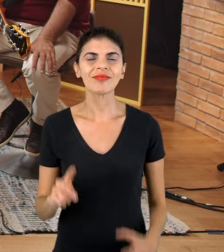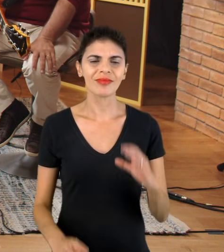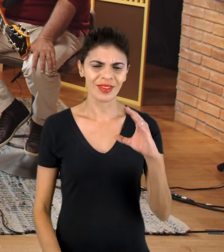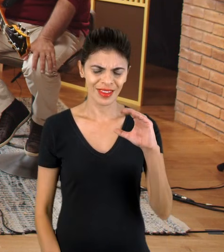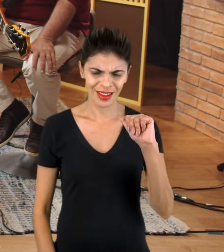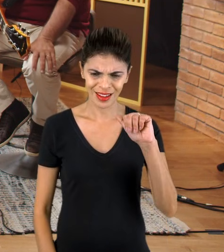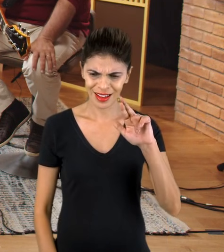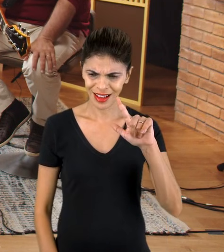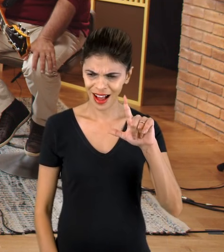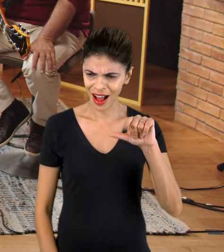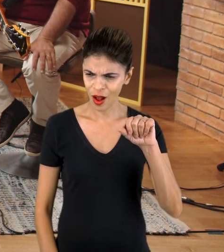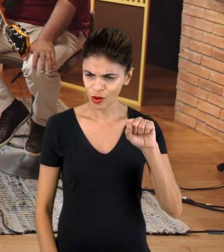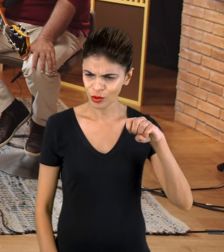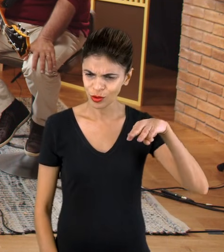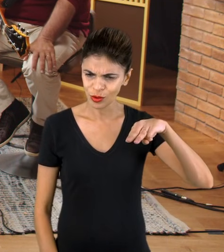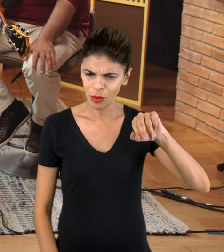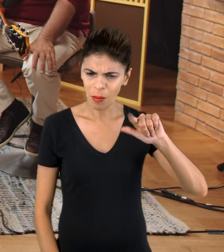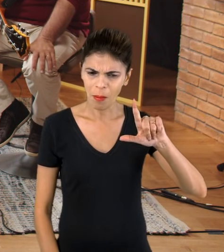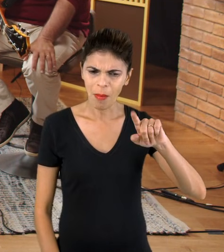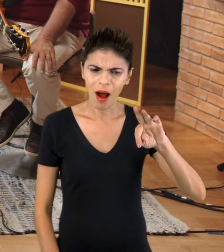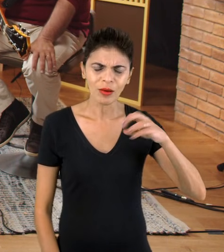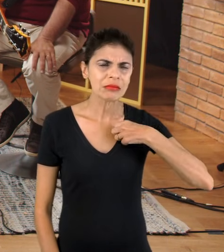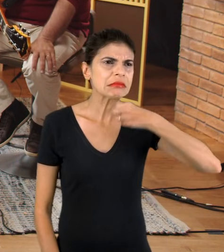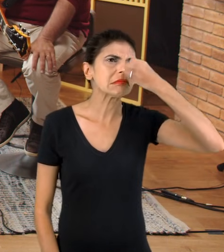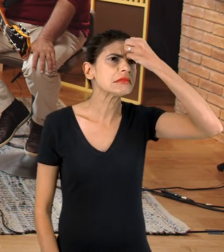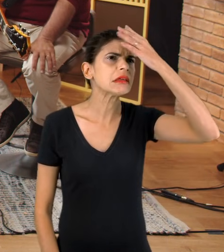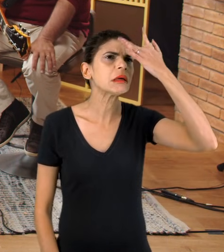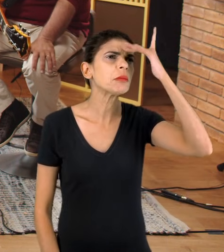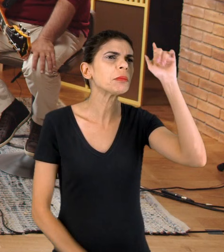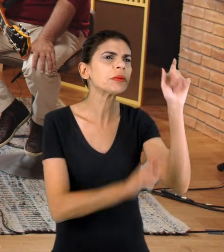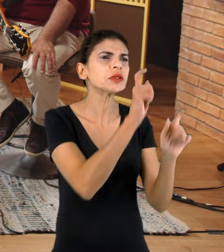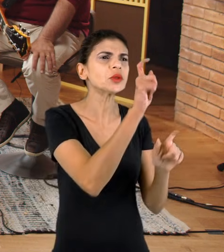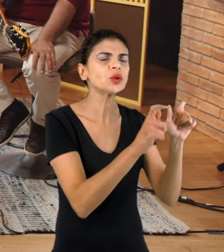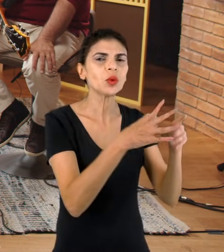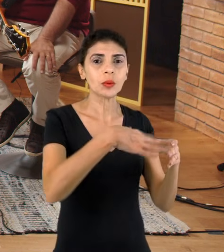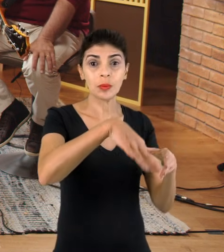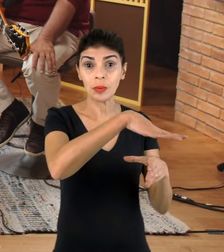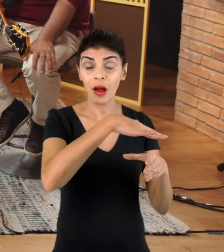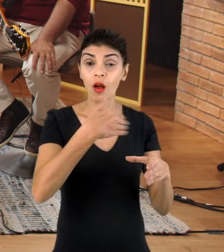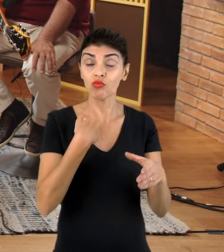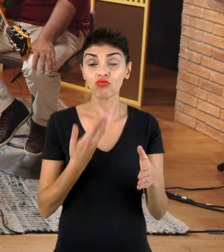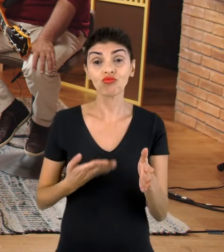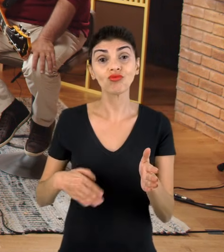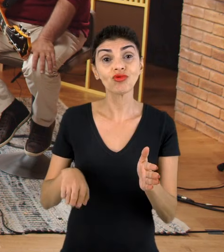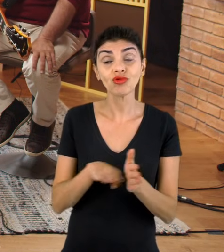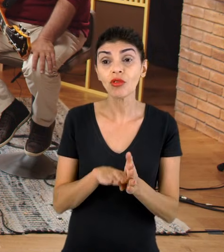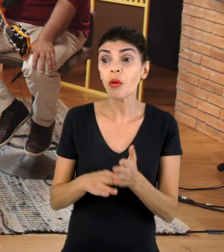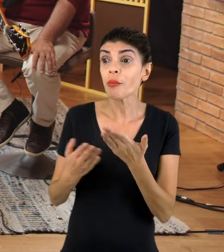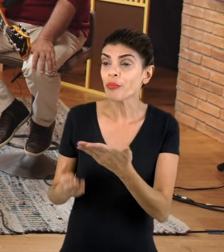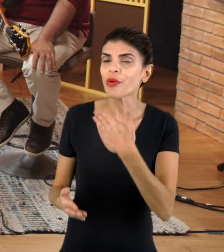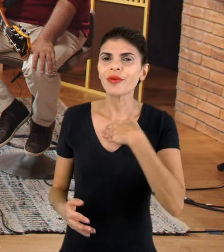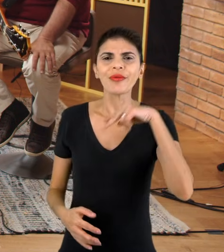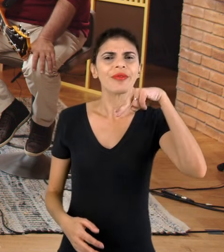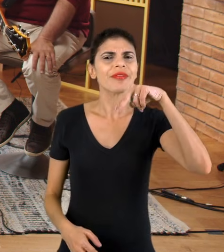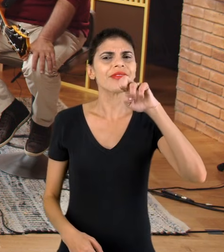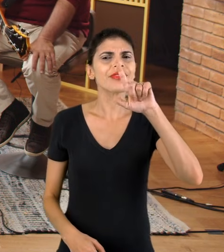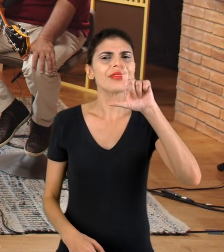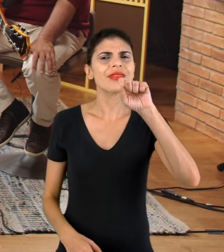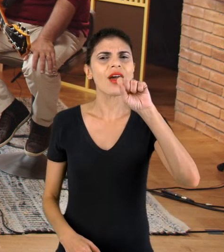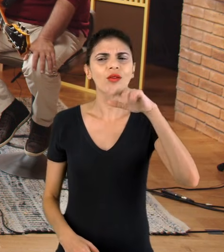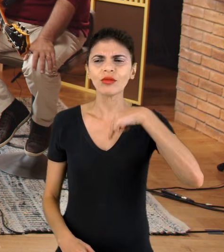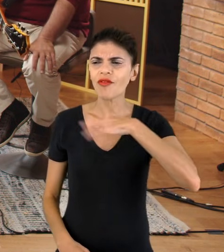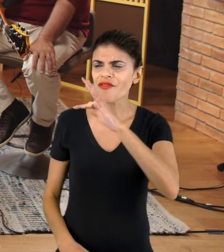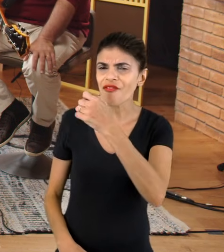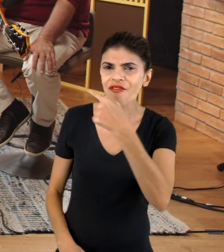Caramba, Carlos Malta, eu não me lembro quem foi o restante da gig. É. Mas ali eu cheguei e disse, pô, Nelson, sou seu fã e